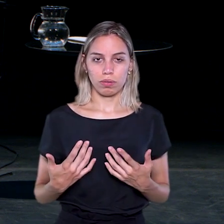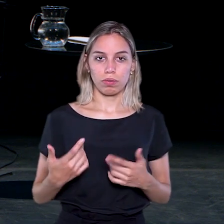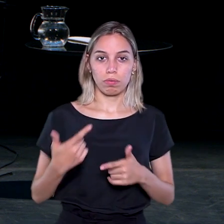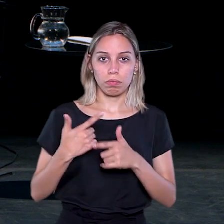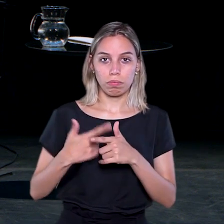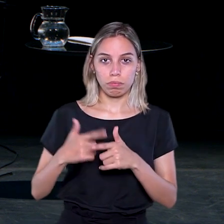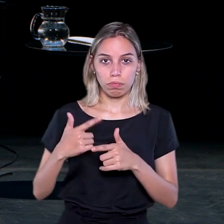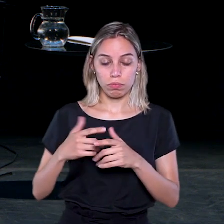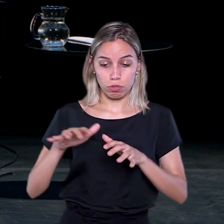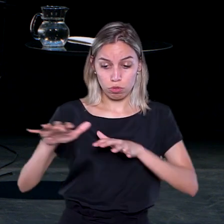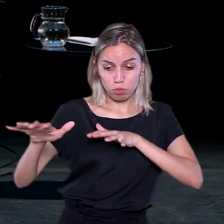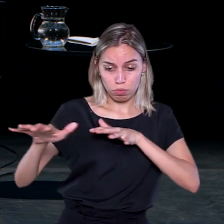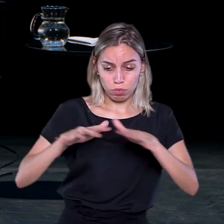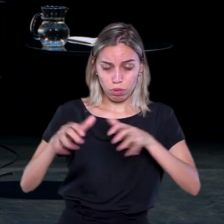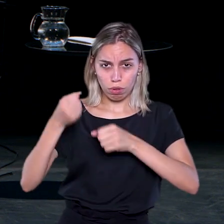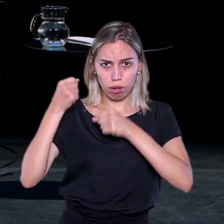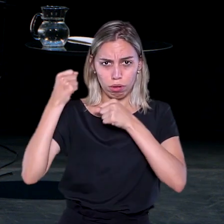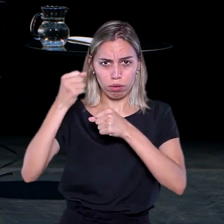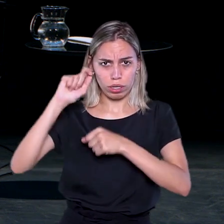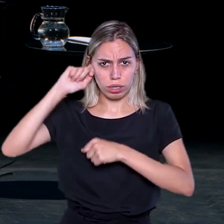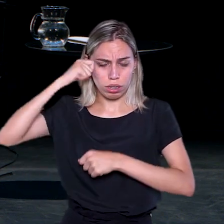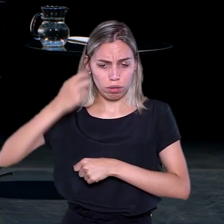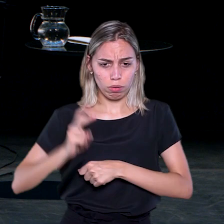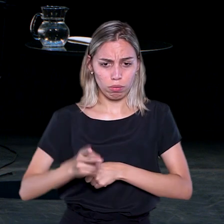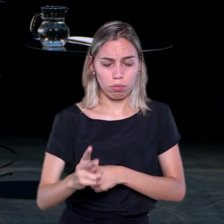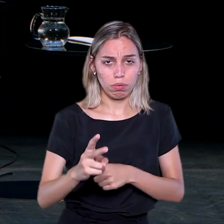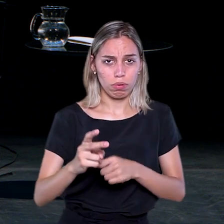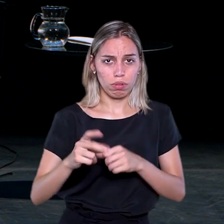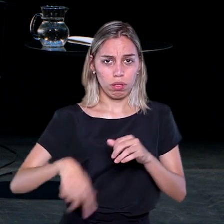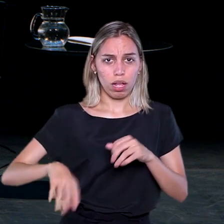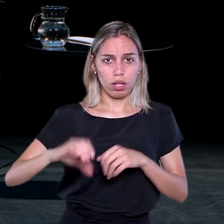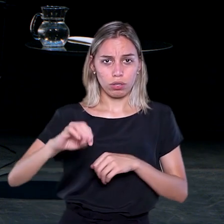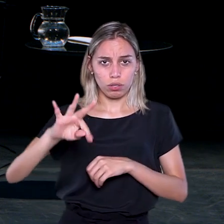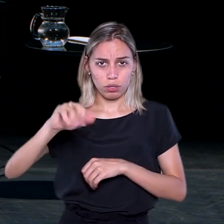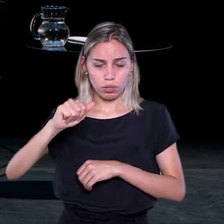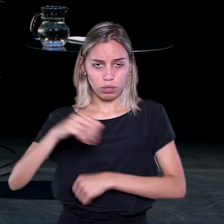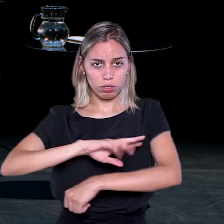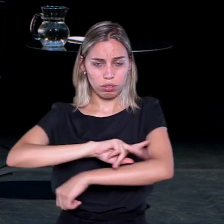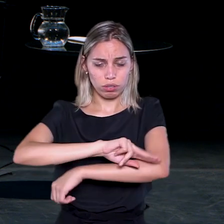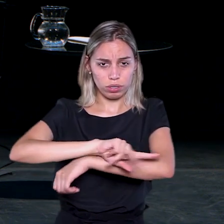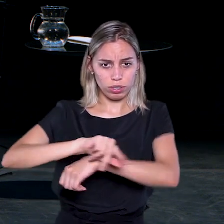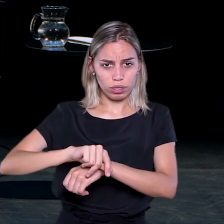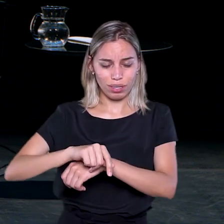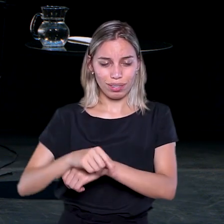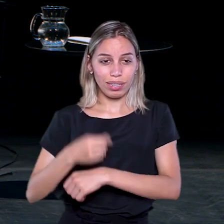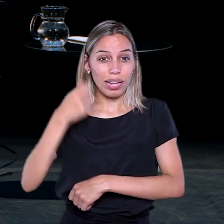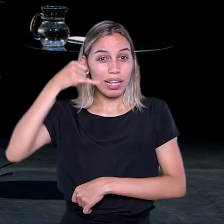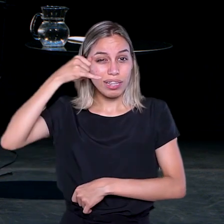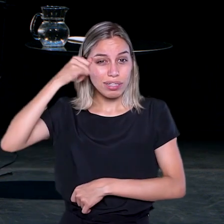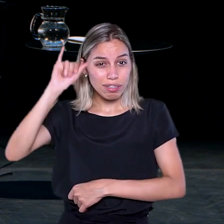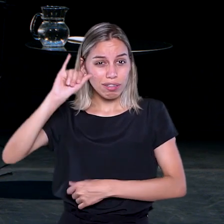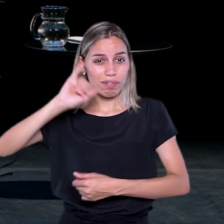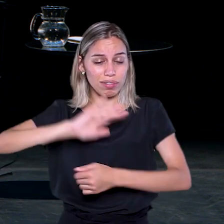negros conseguem estabelecer as cotas raciais, as ações afirmativas, como um elemento de combate ao racismo no